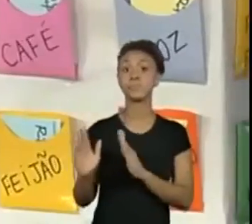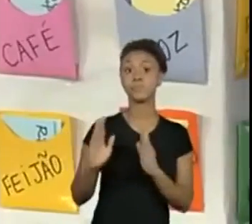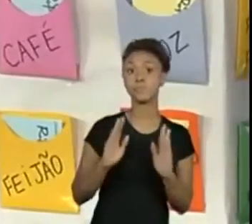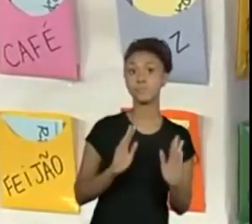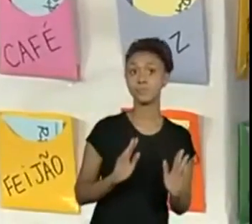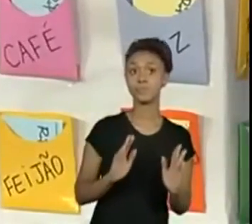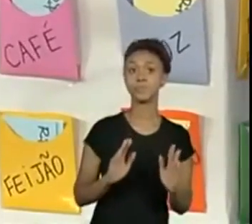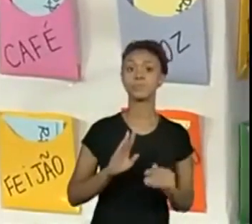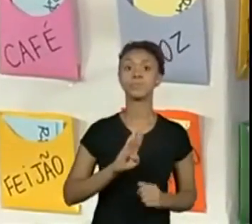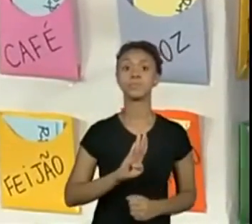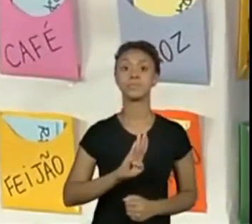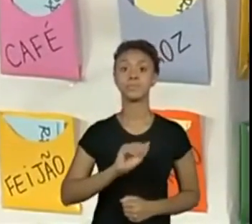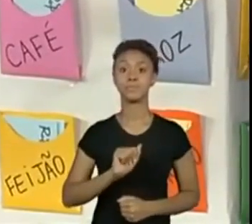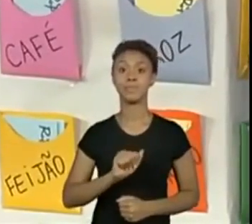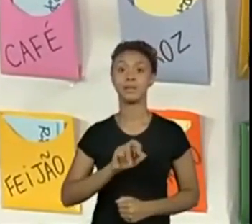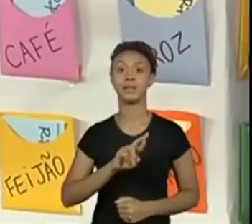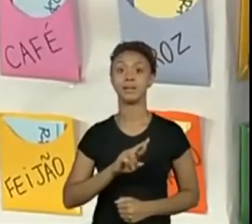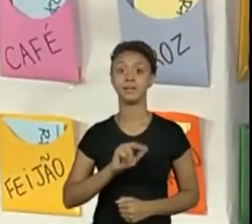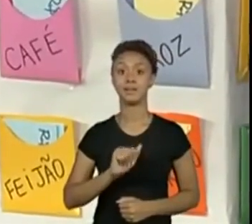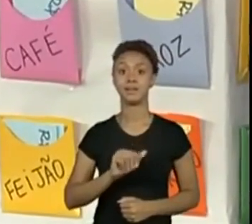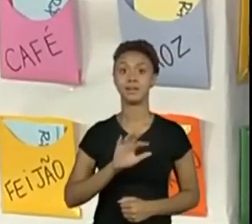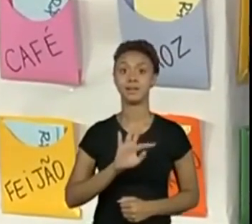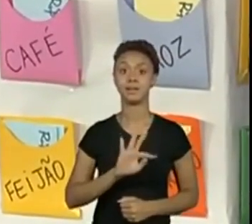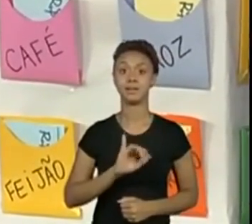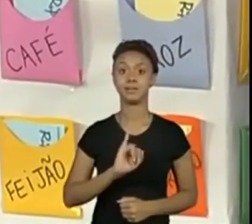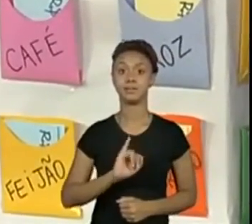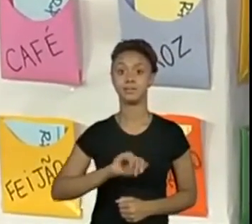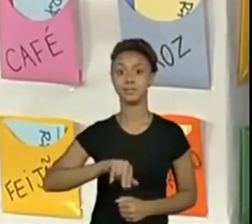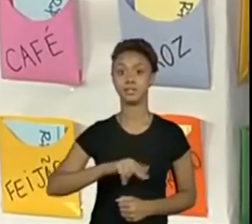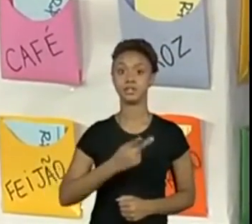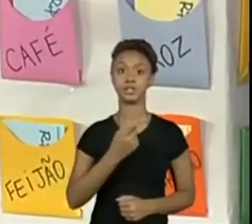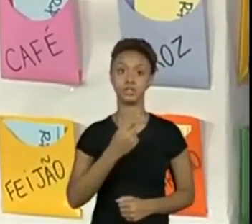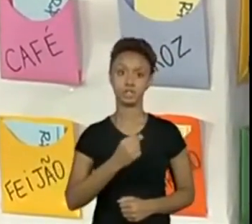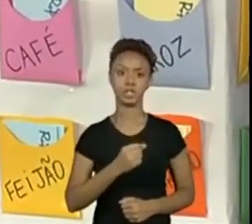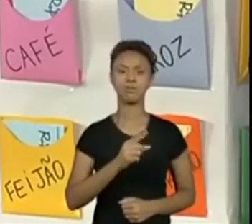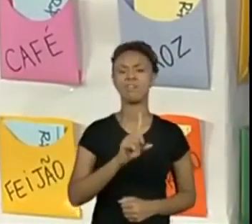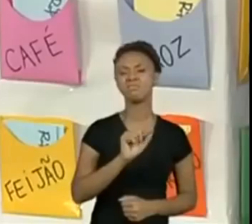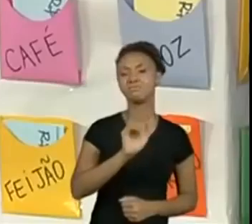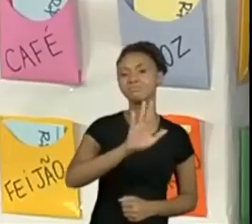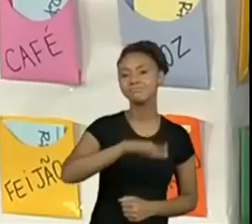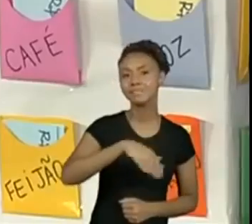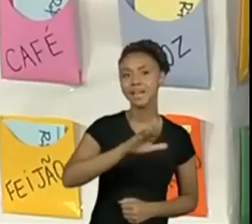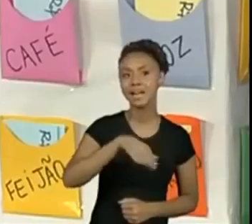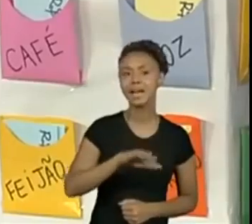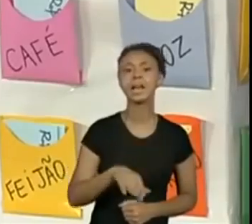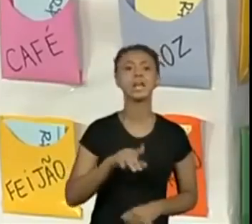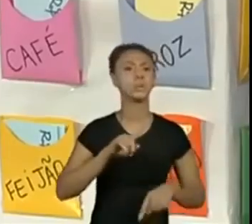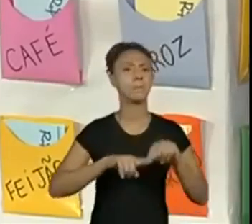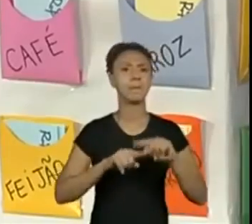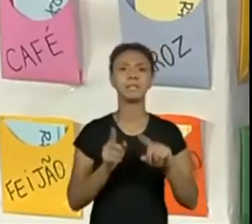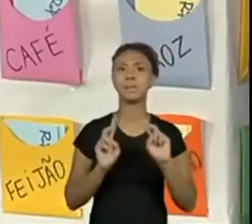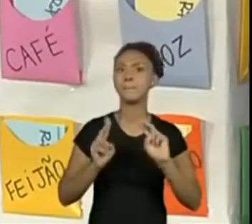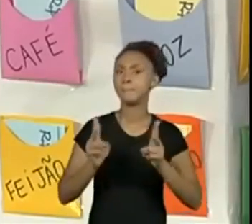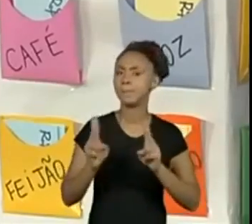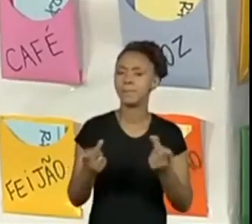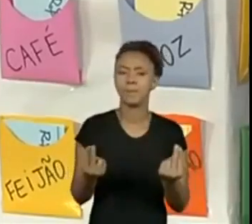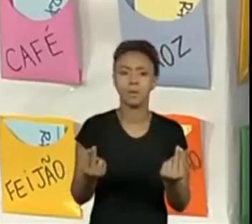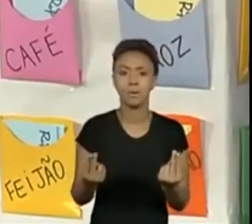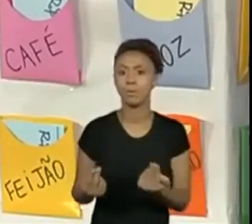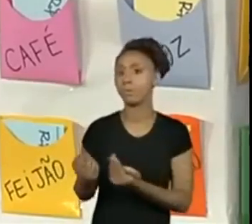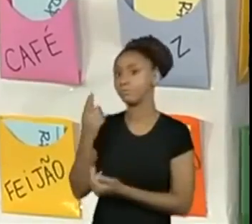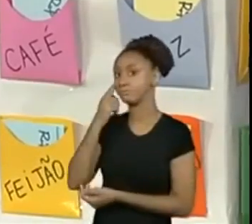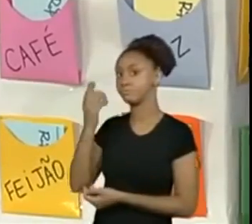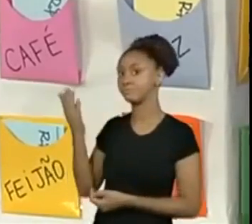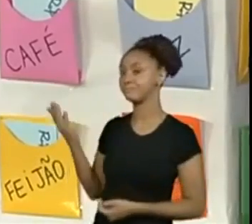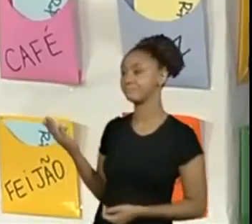aqui, que é o Baratinho, ok? Com os mesmos produtos, aí vocês podem observar,